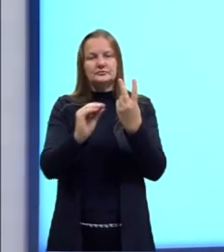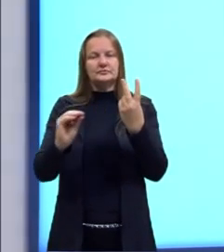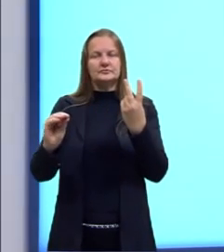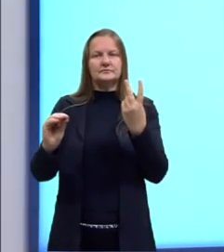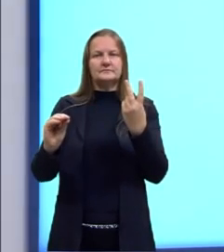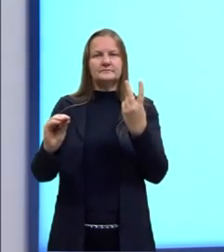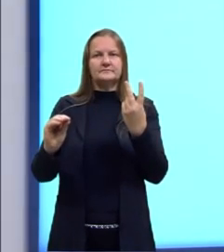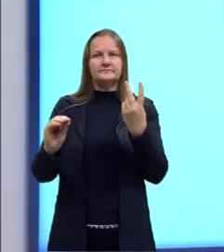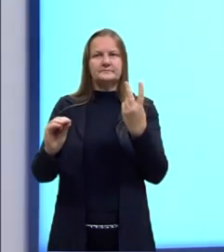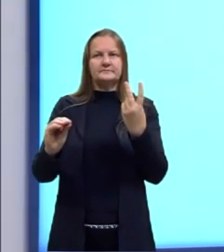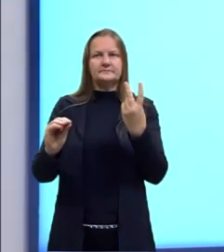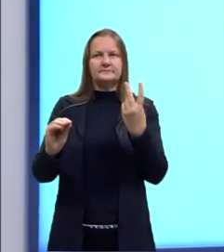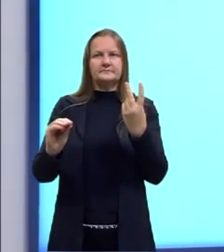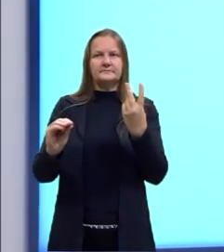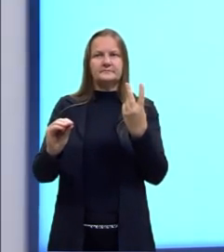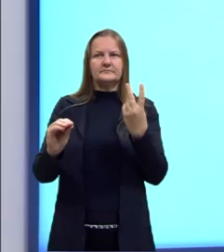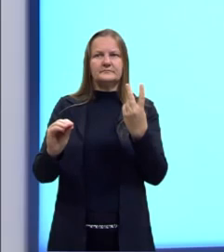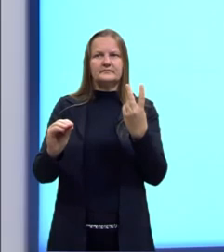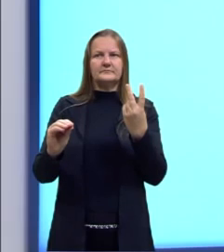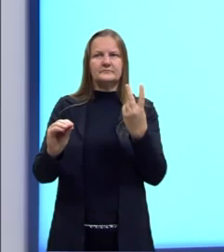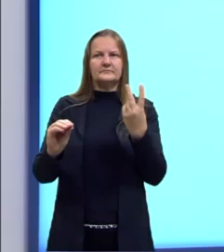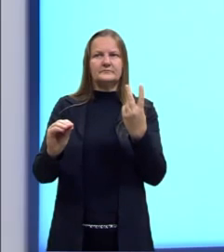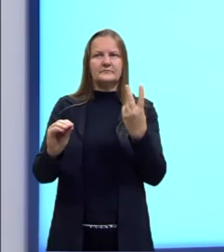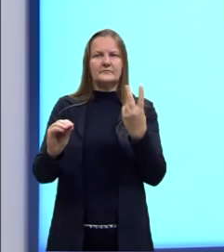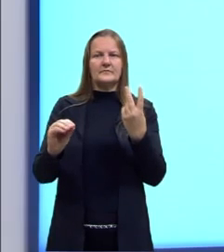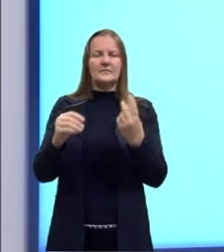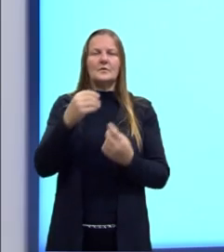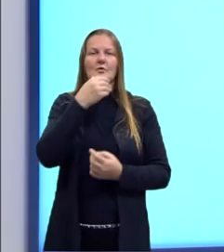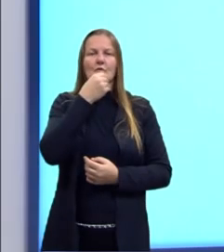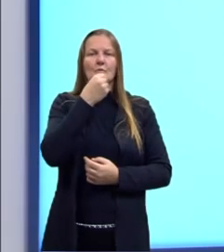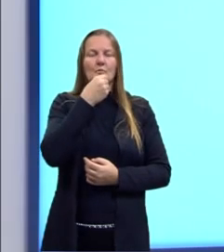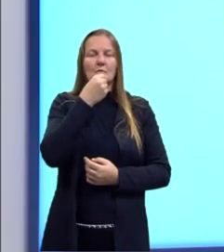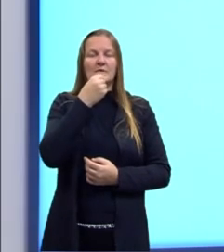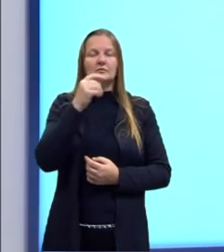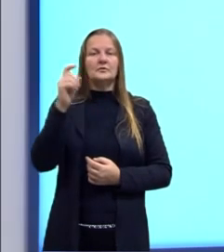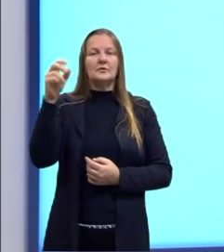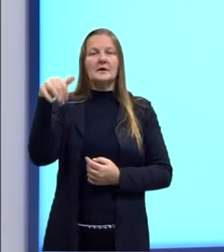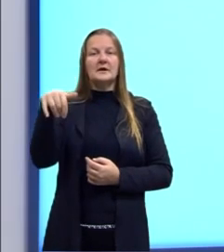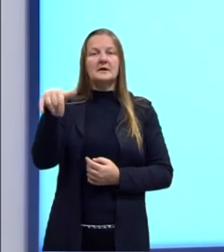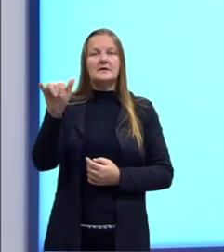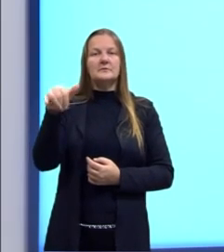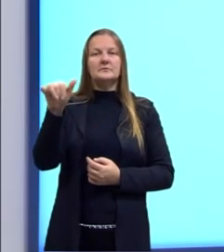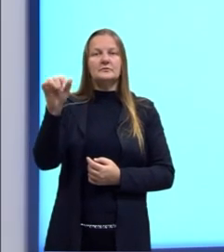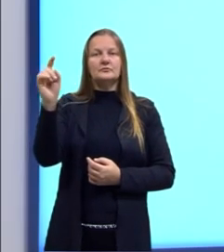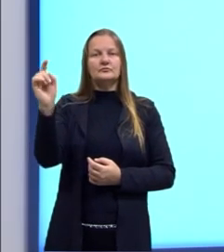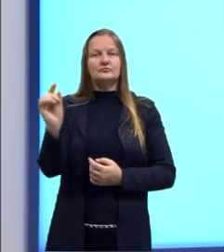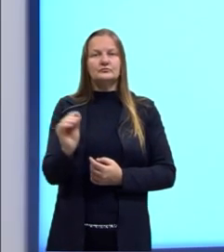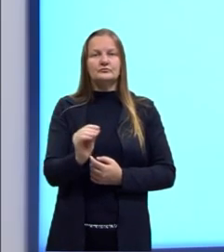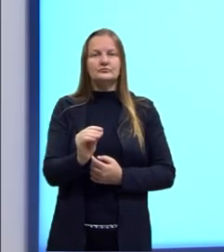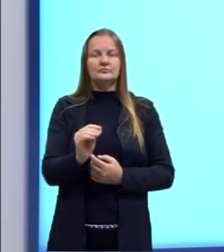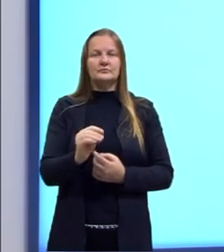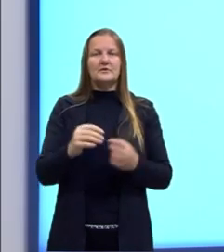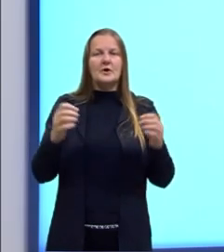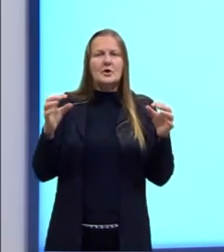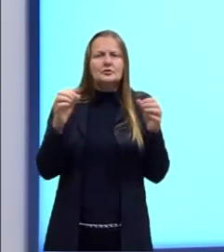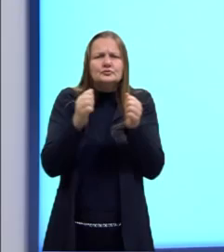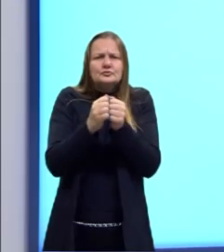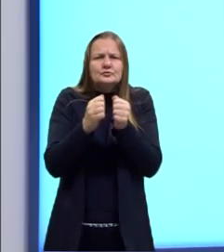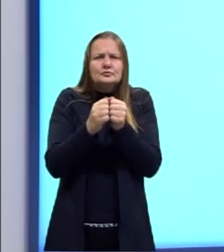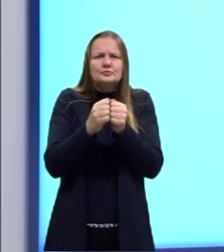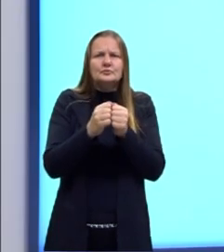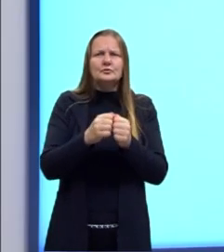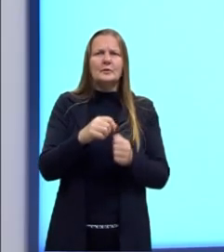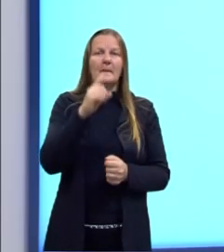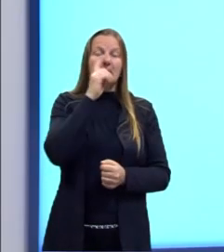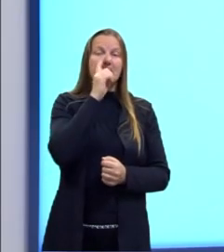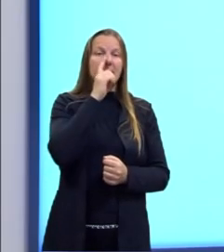de dar um X para a formação de um indivíduo do sexo masculino tá então a mãe os